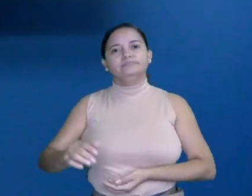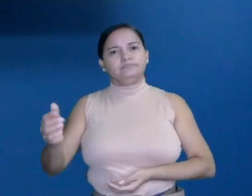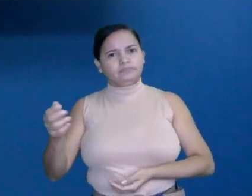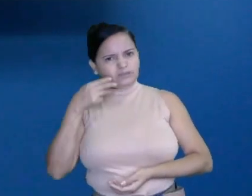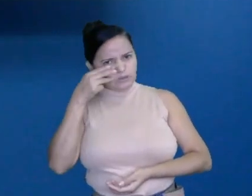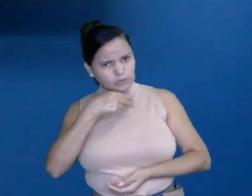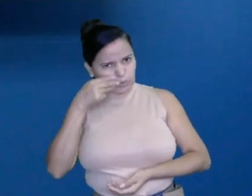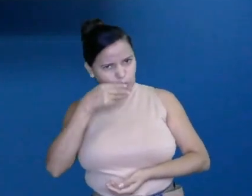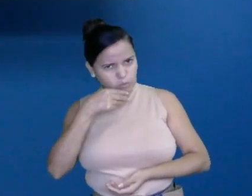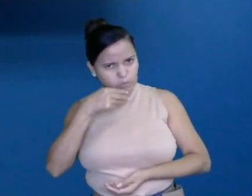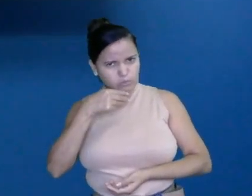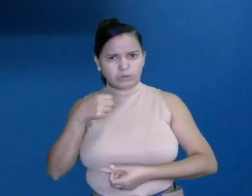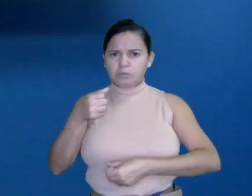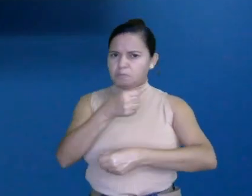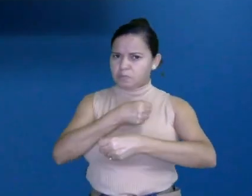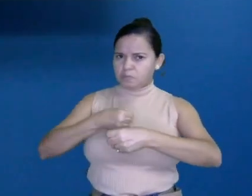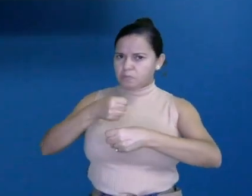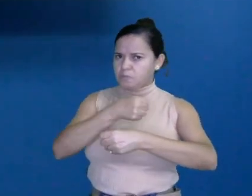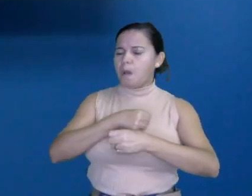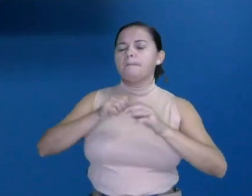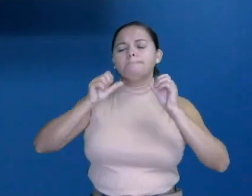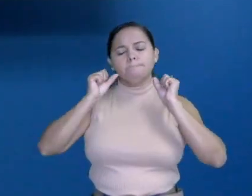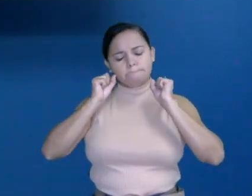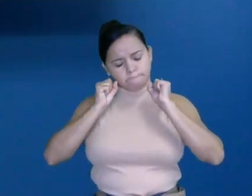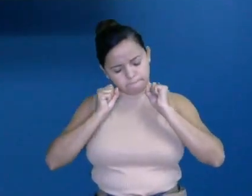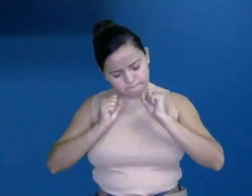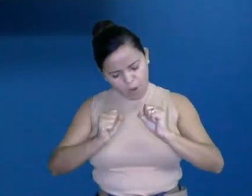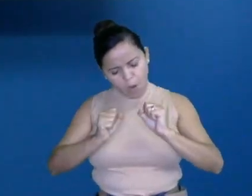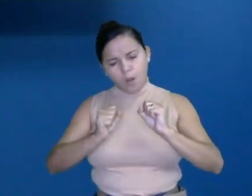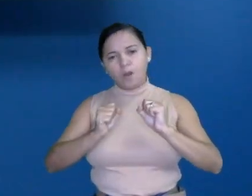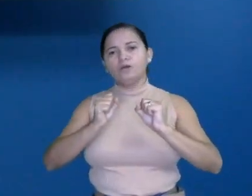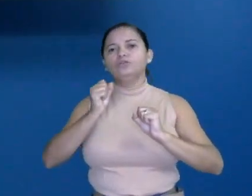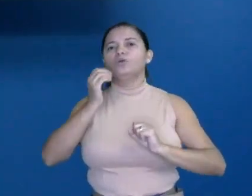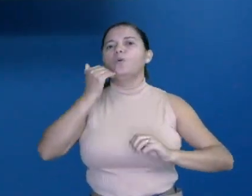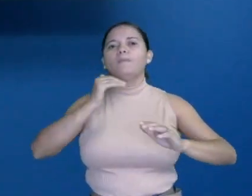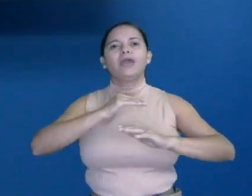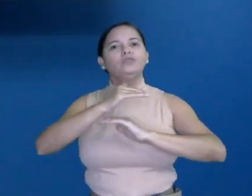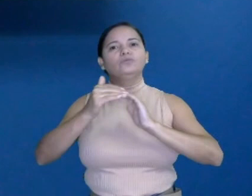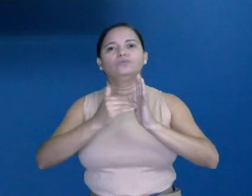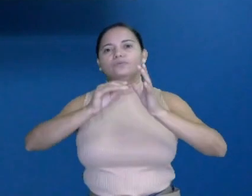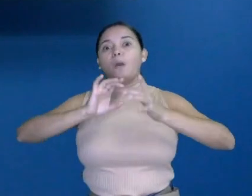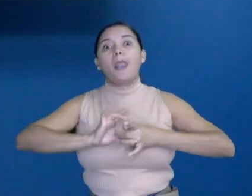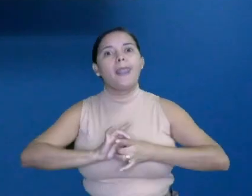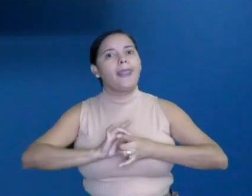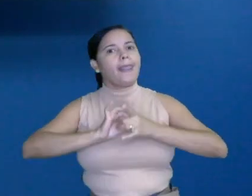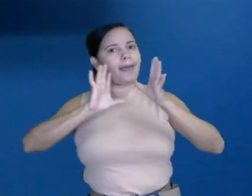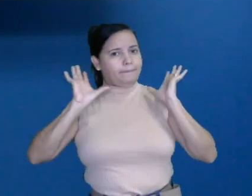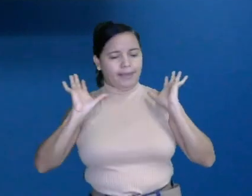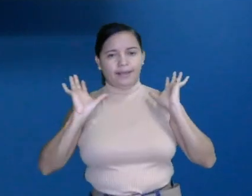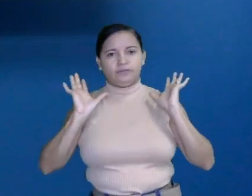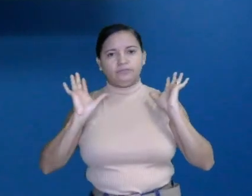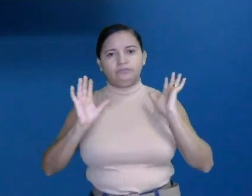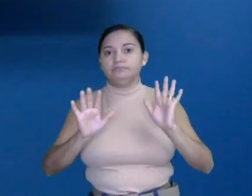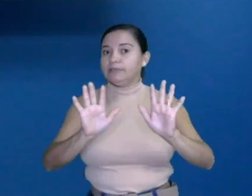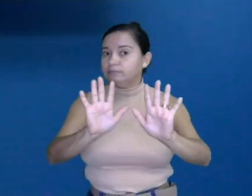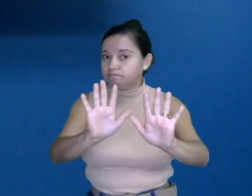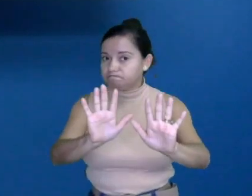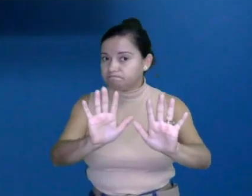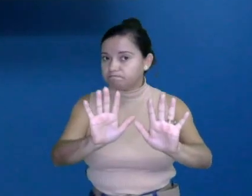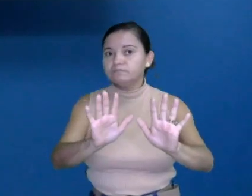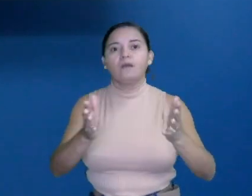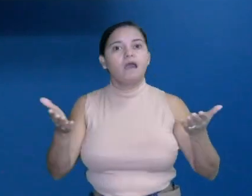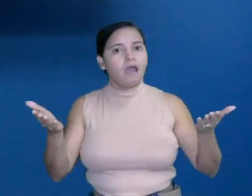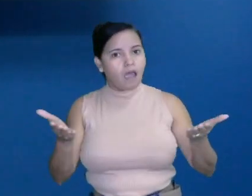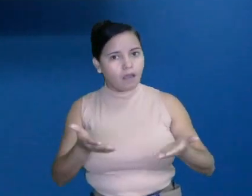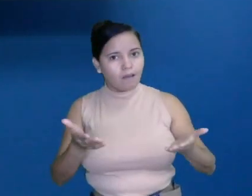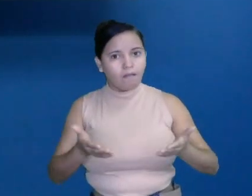também, professora? Bolo? Sim. Você pode comer de tudo, tá liberado geral. Agora, você tem que ter cuidado com